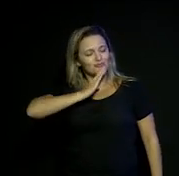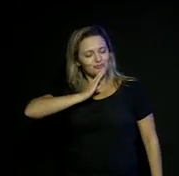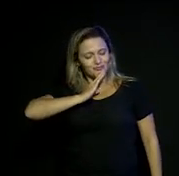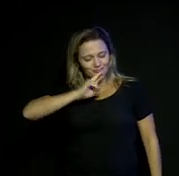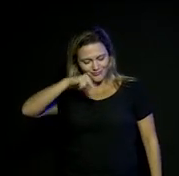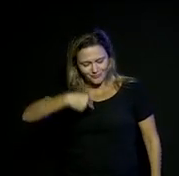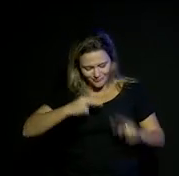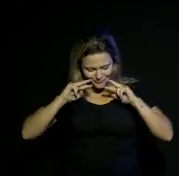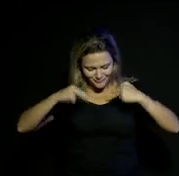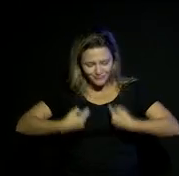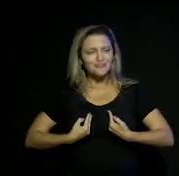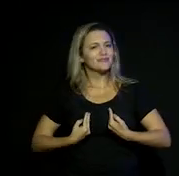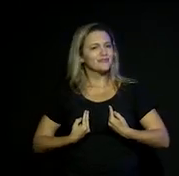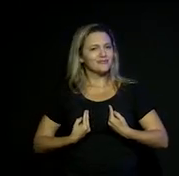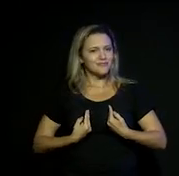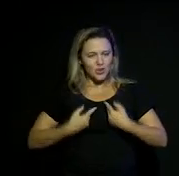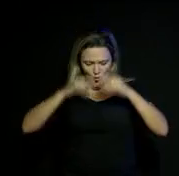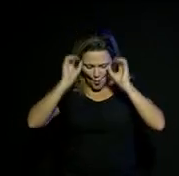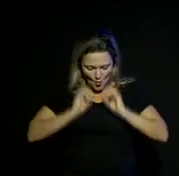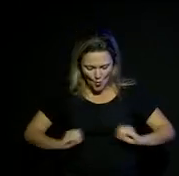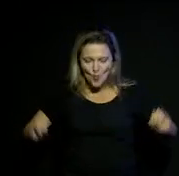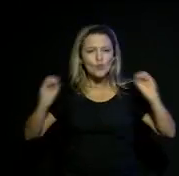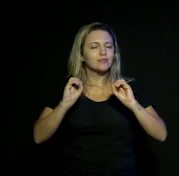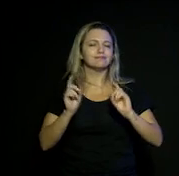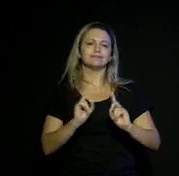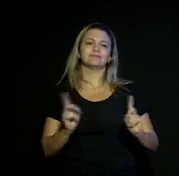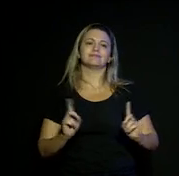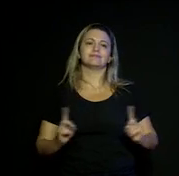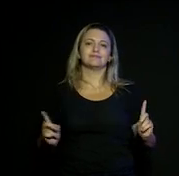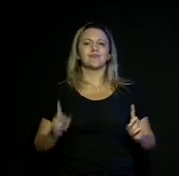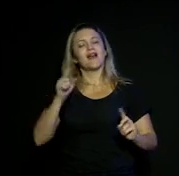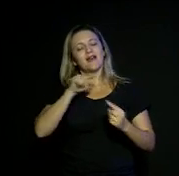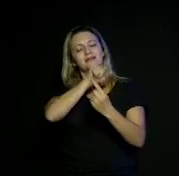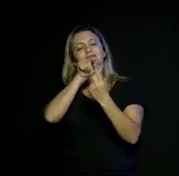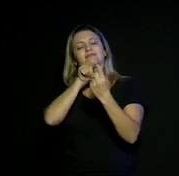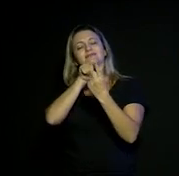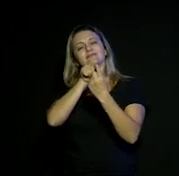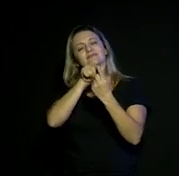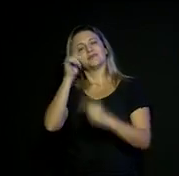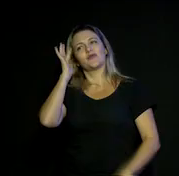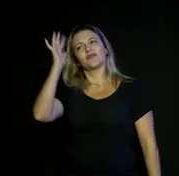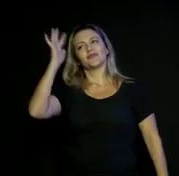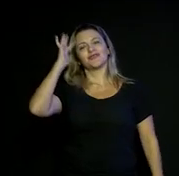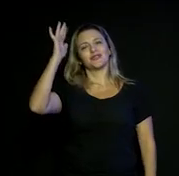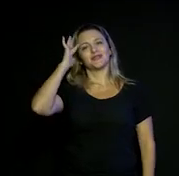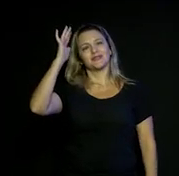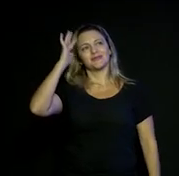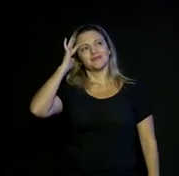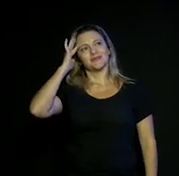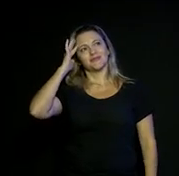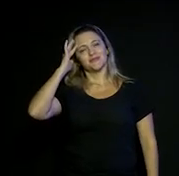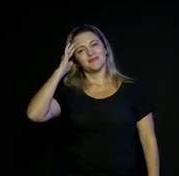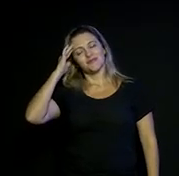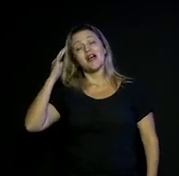sabendo. Não morra um anônimo para si próprio. Isso é a meta da filosofia. E